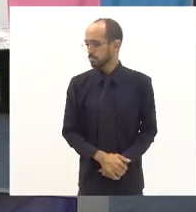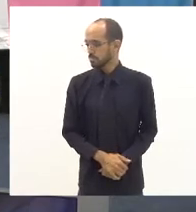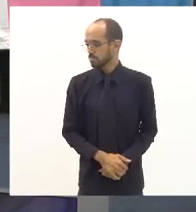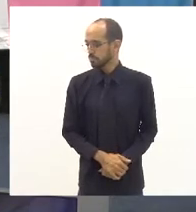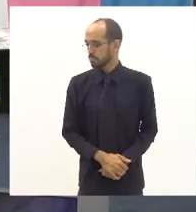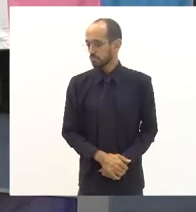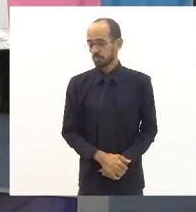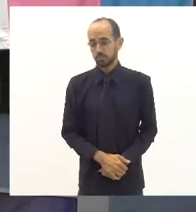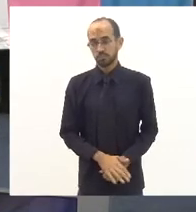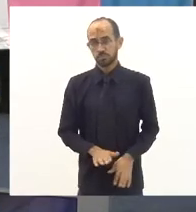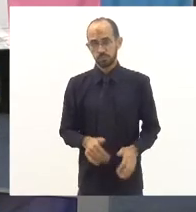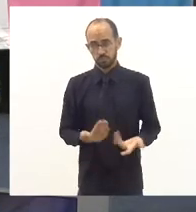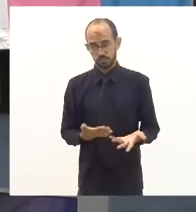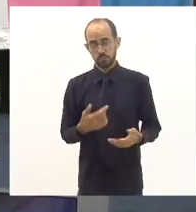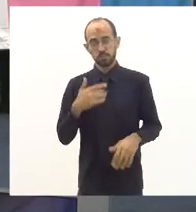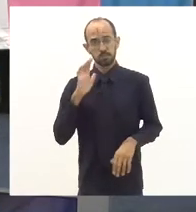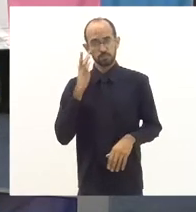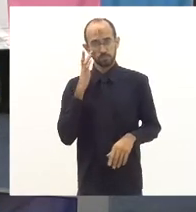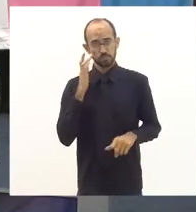Eu acho que...